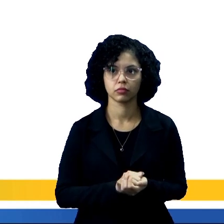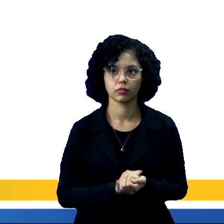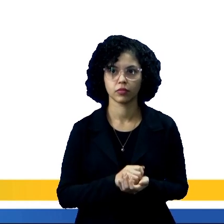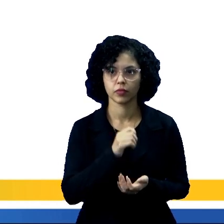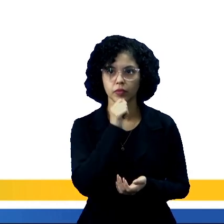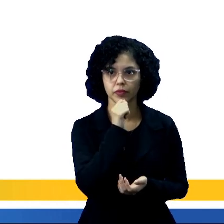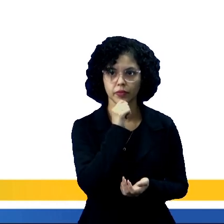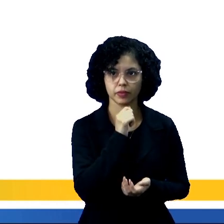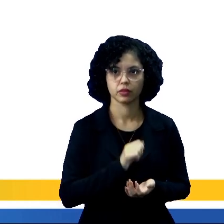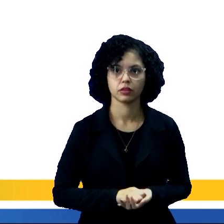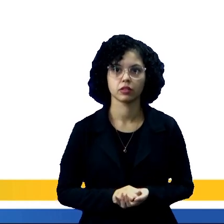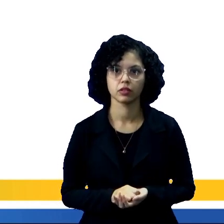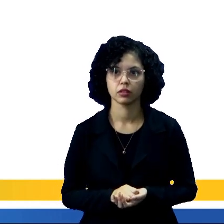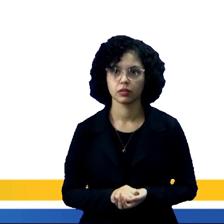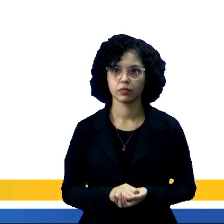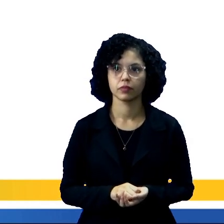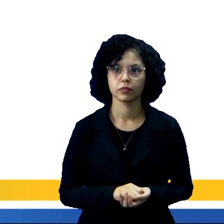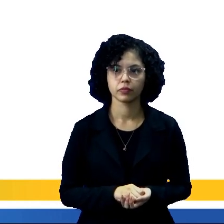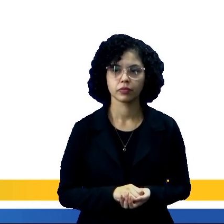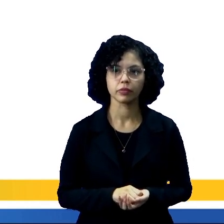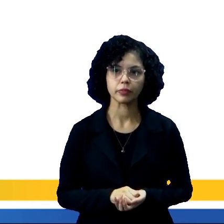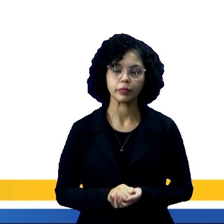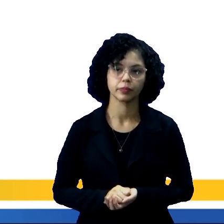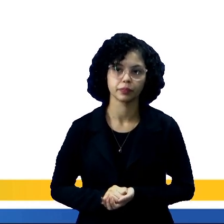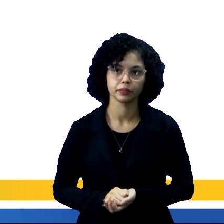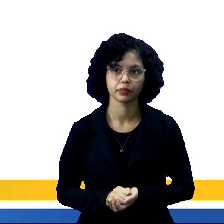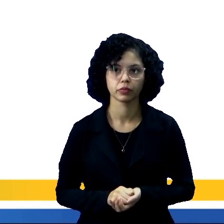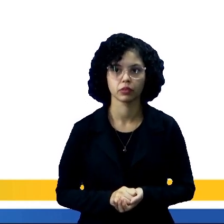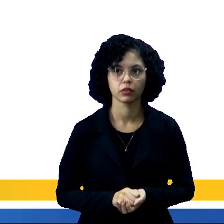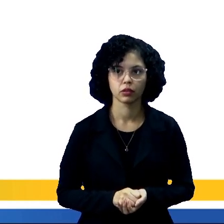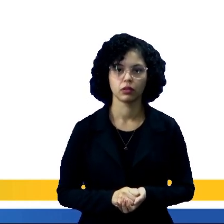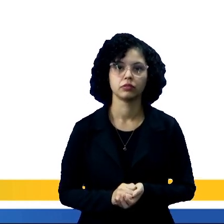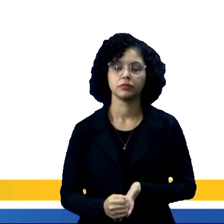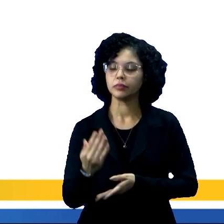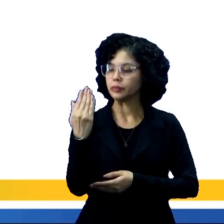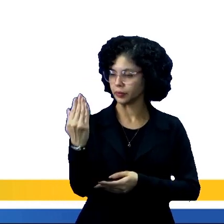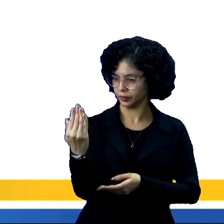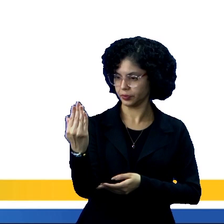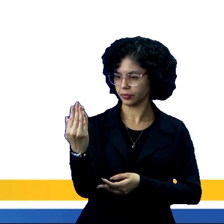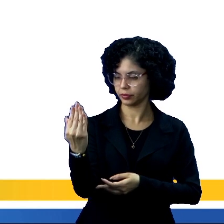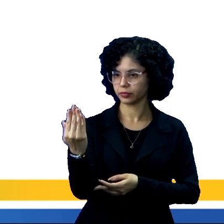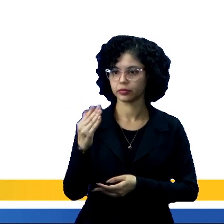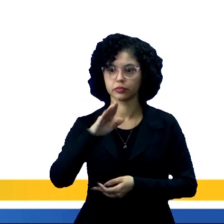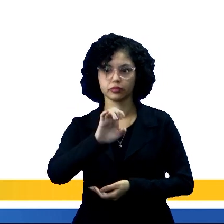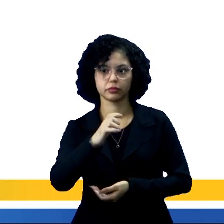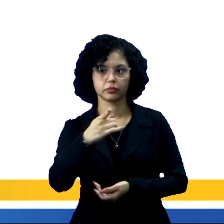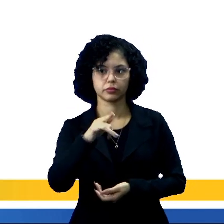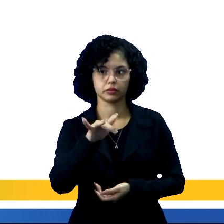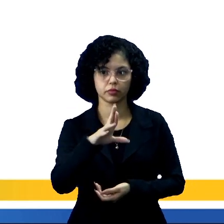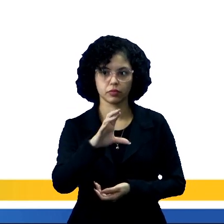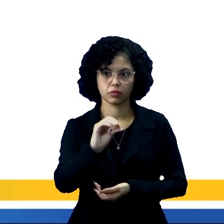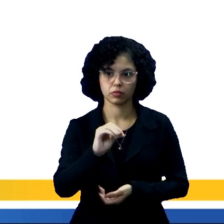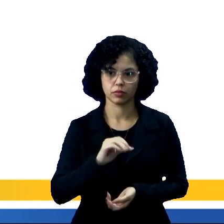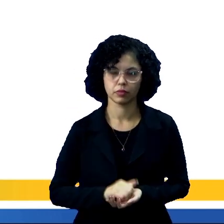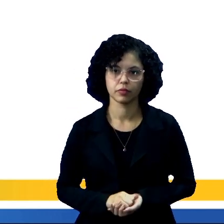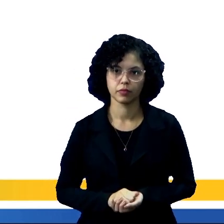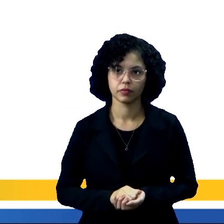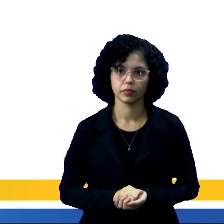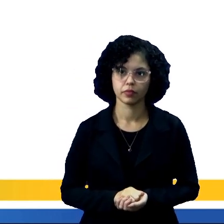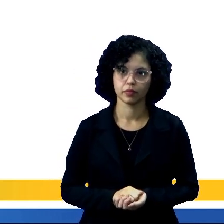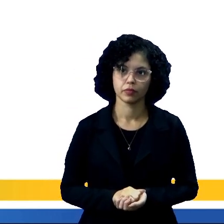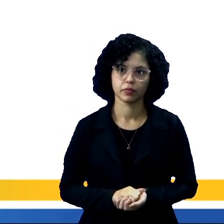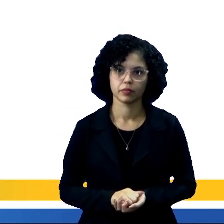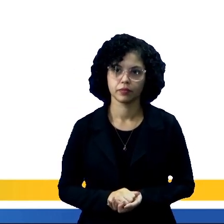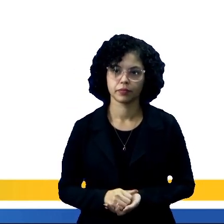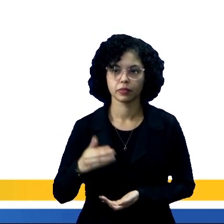distinguível de sua imagem transformada, é dito simétrico, ou seja, espelhado.